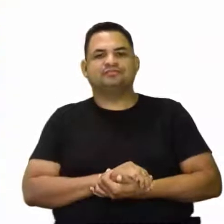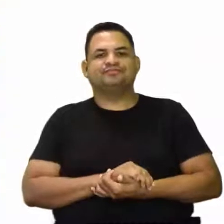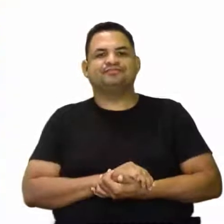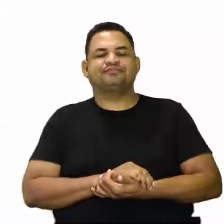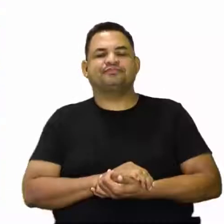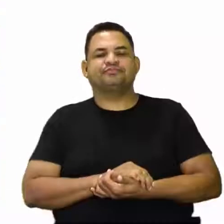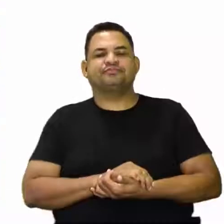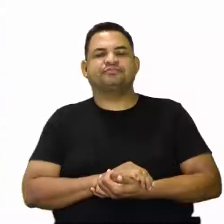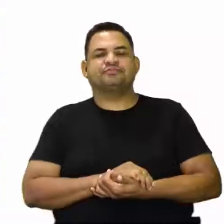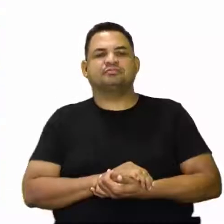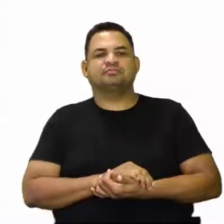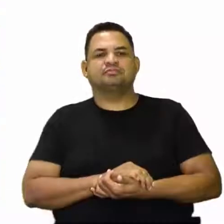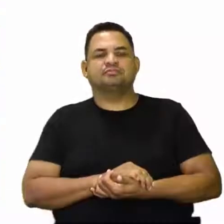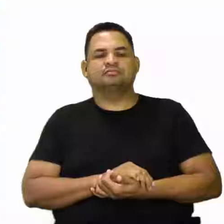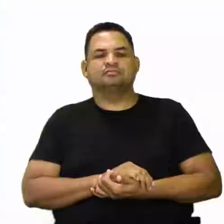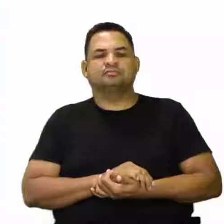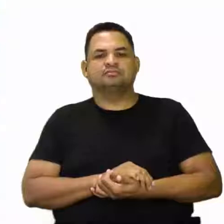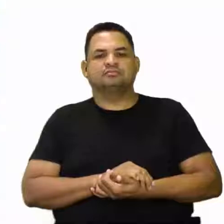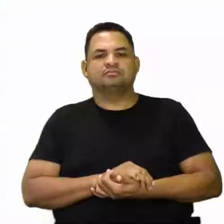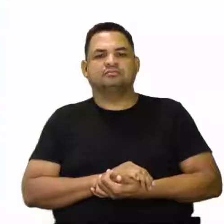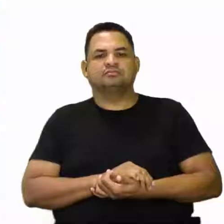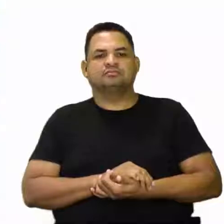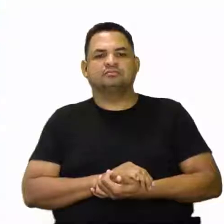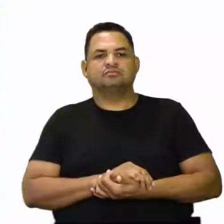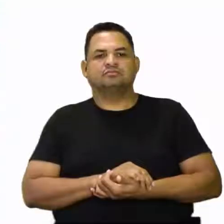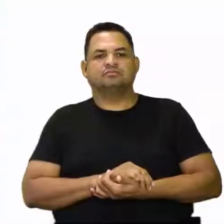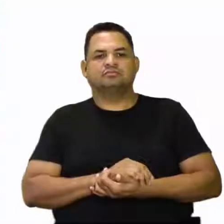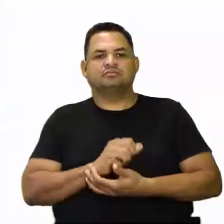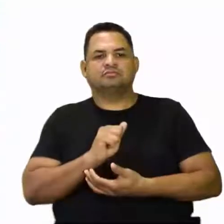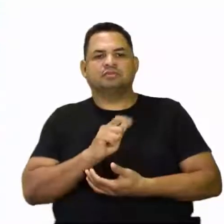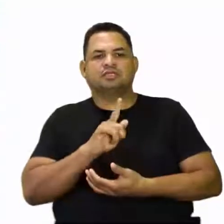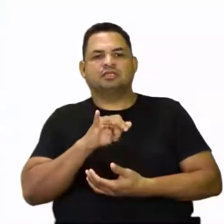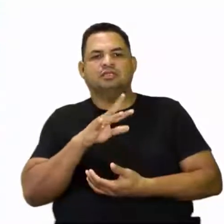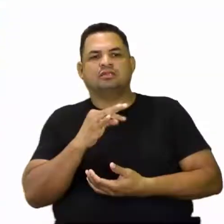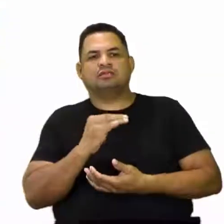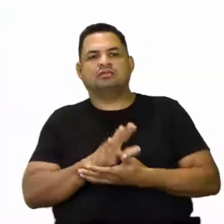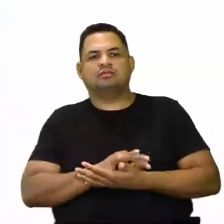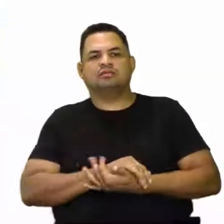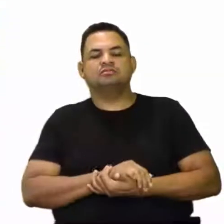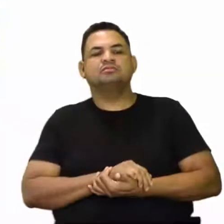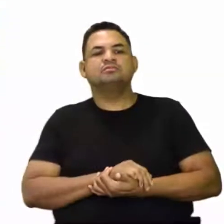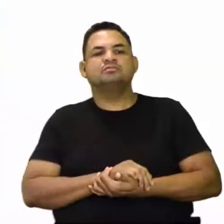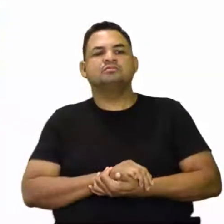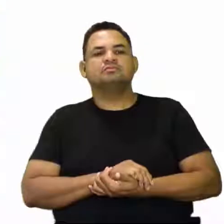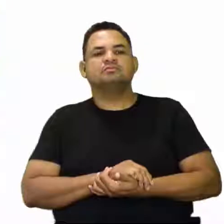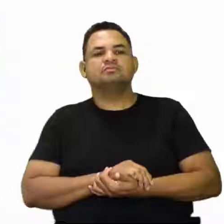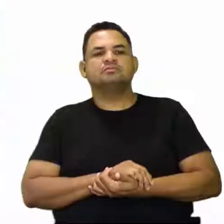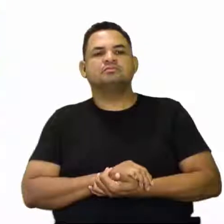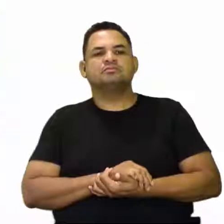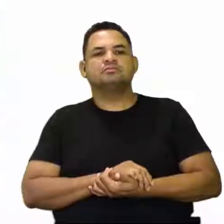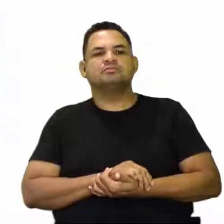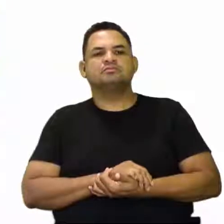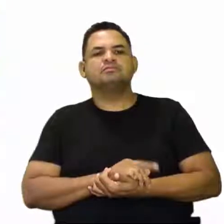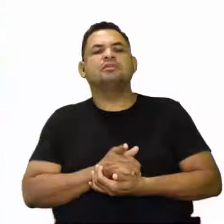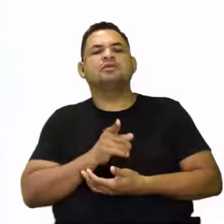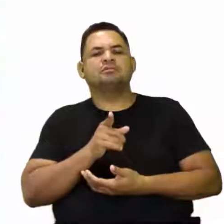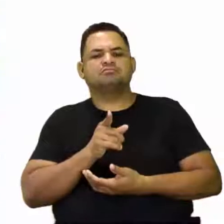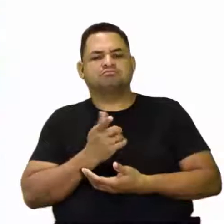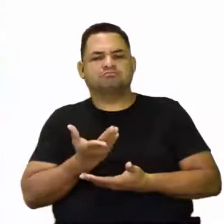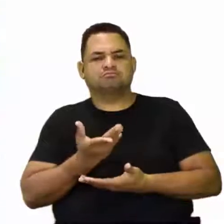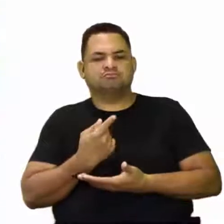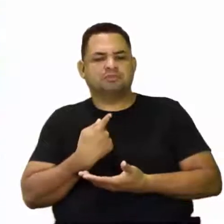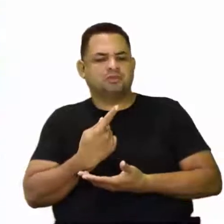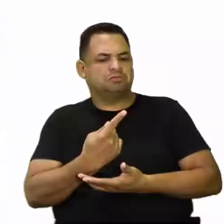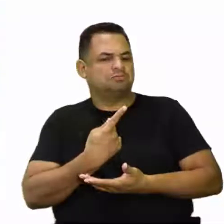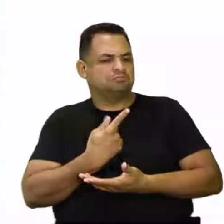lá? Olha só. Ágata, yo por vos. Eu por você, ou eu